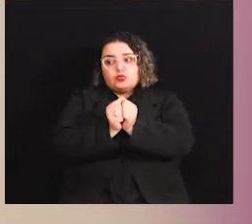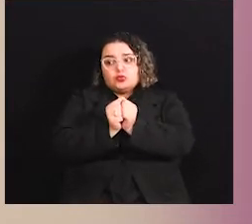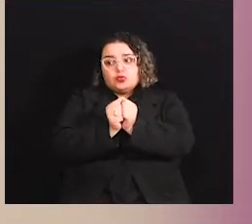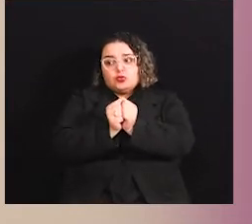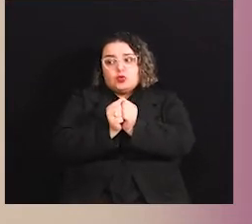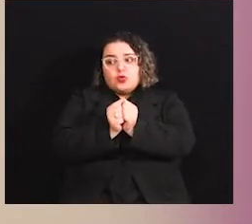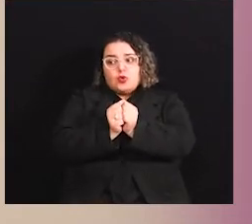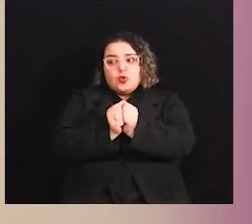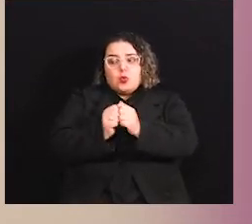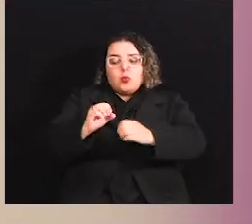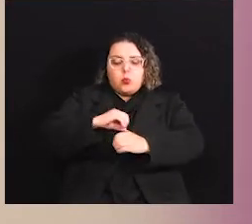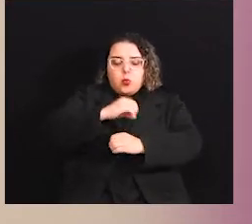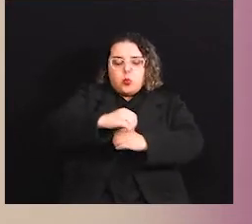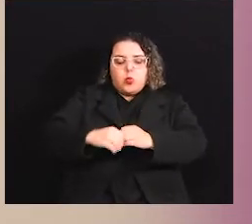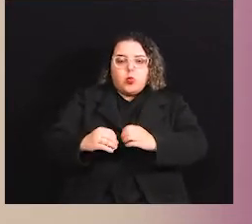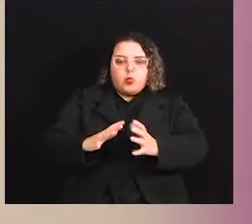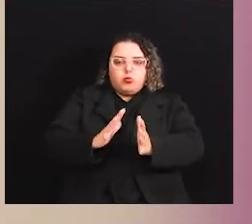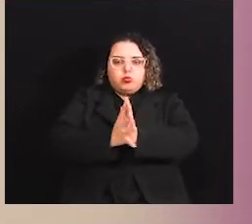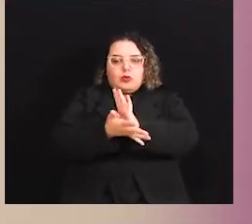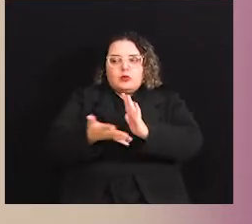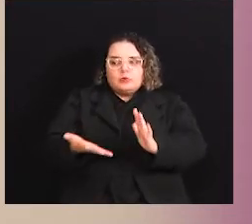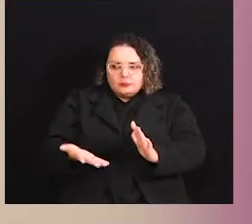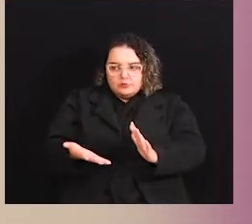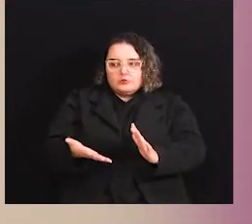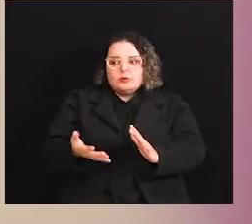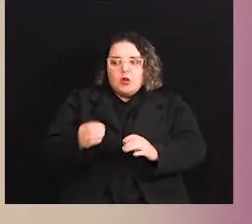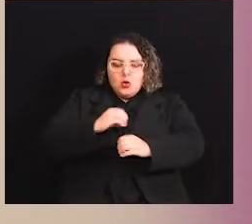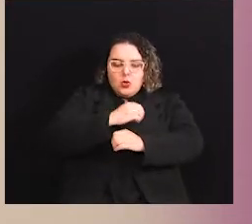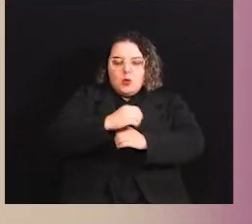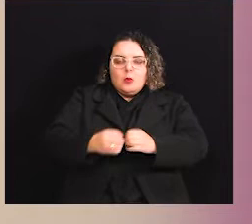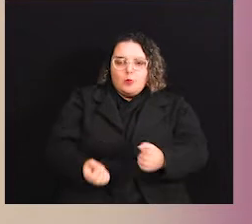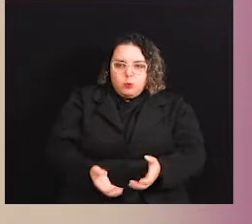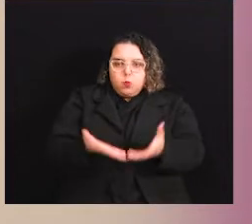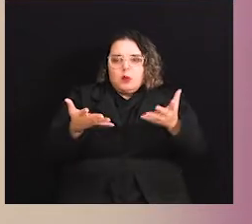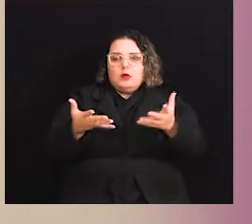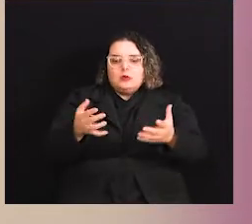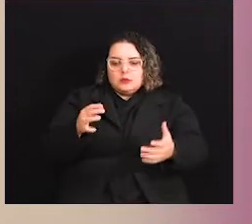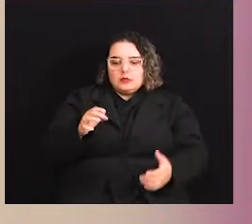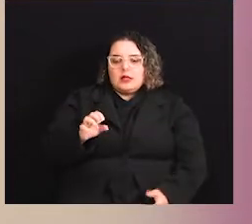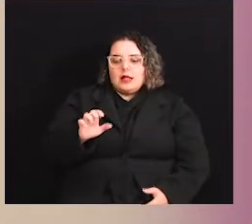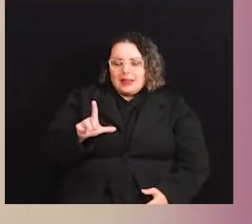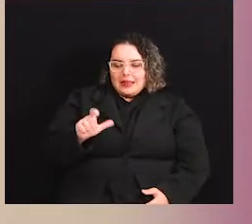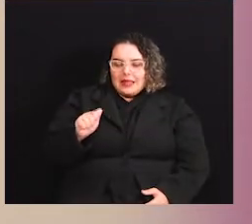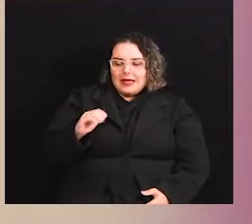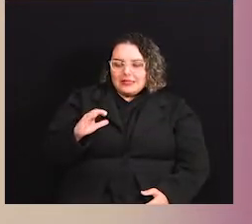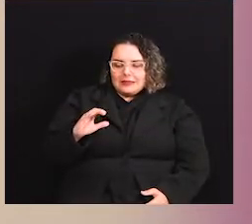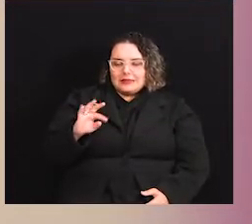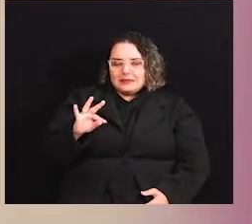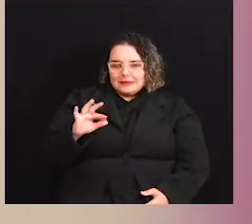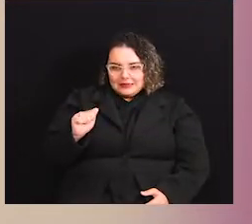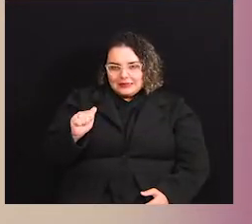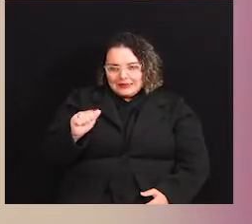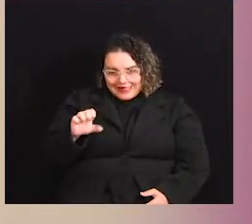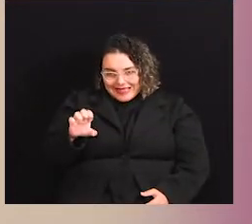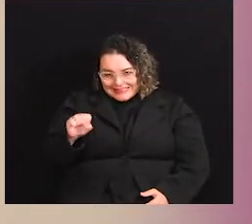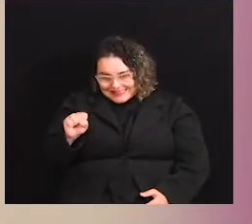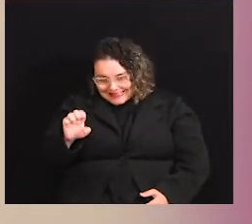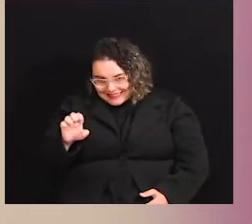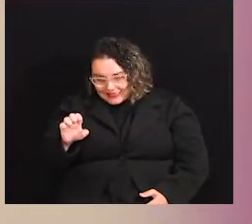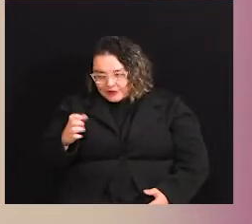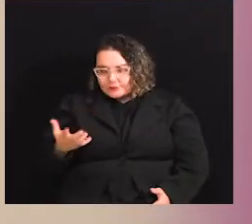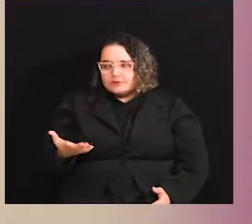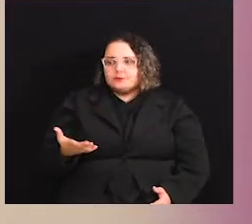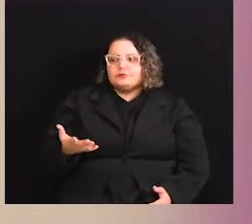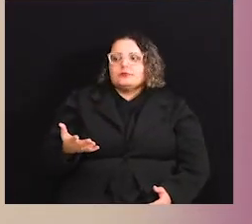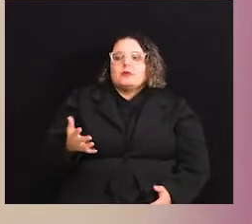morte celular dos enterócitos, que são as células produtoras dessa enzima lactase, e aí, a partir da morte